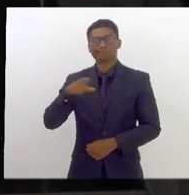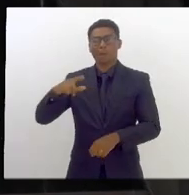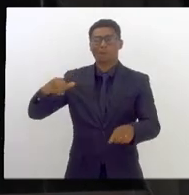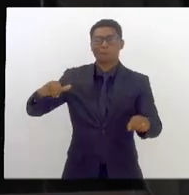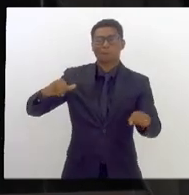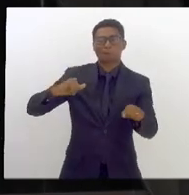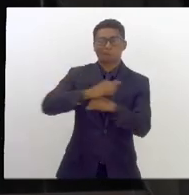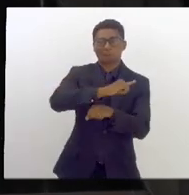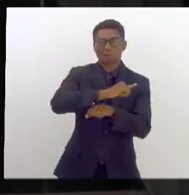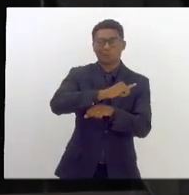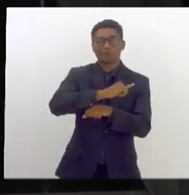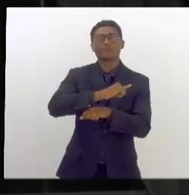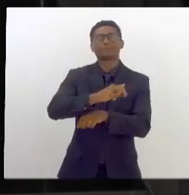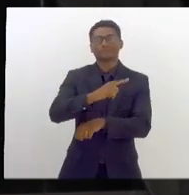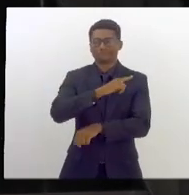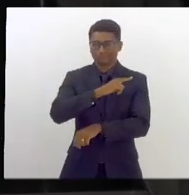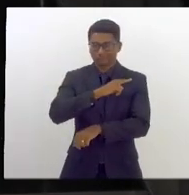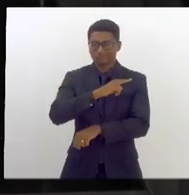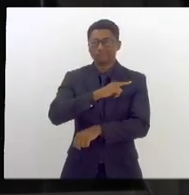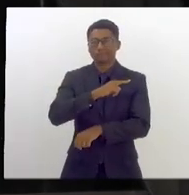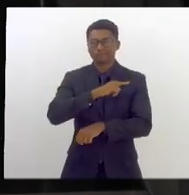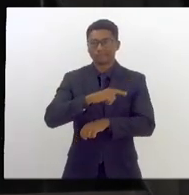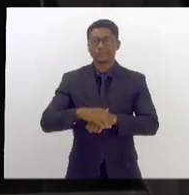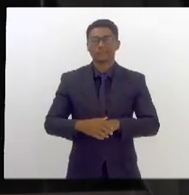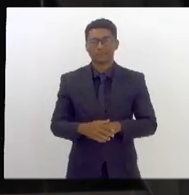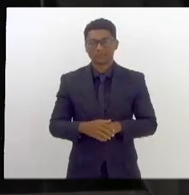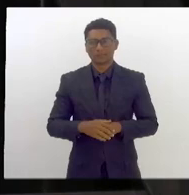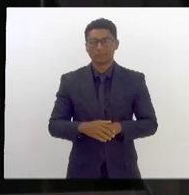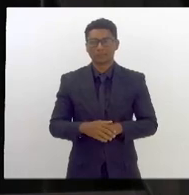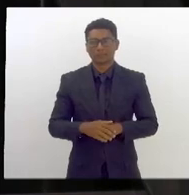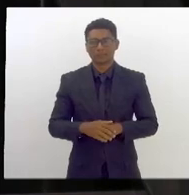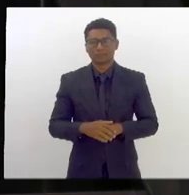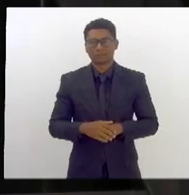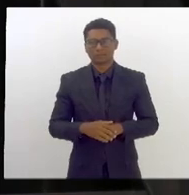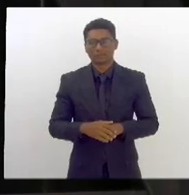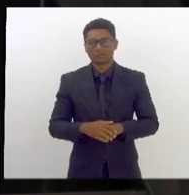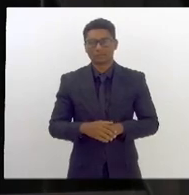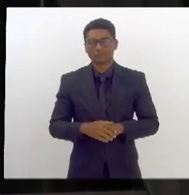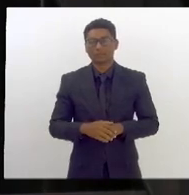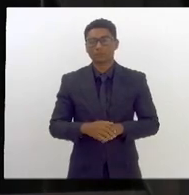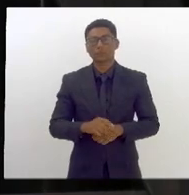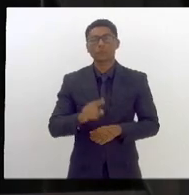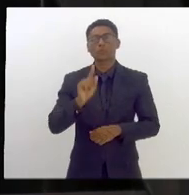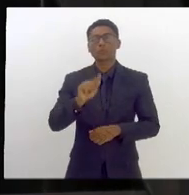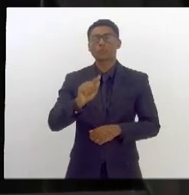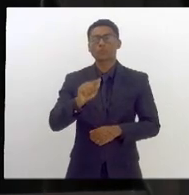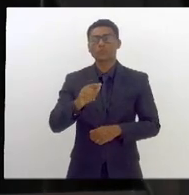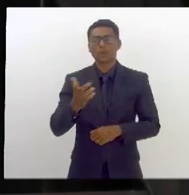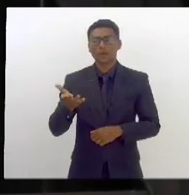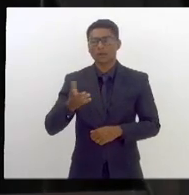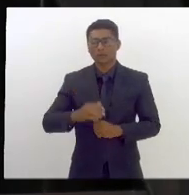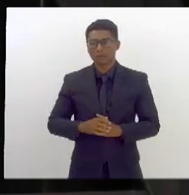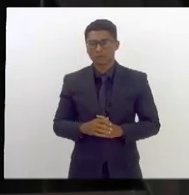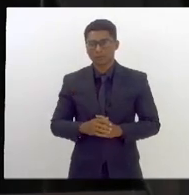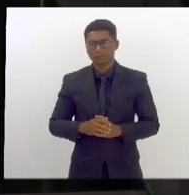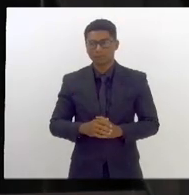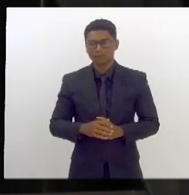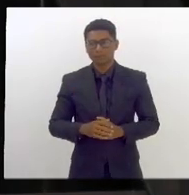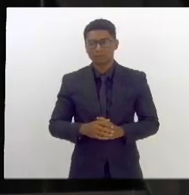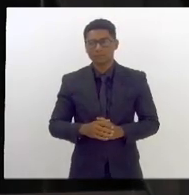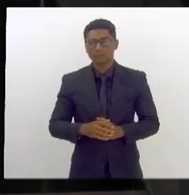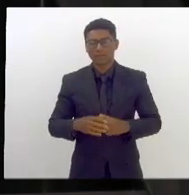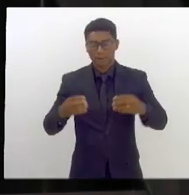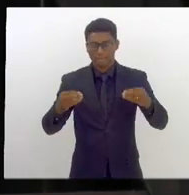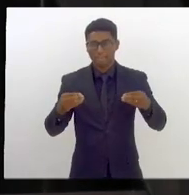dessa forma consigo me referir ao que vou dizer mas uma pernada Luis Paulo é do Ministério da